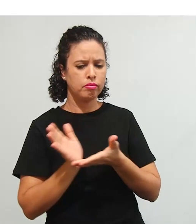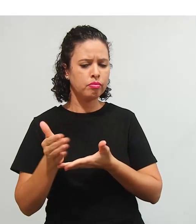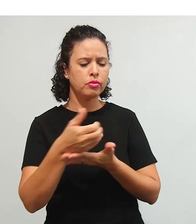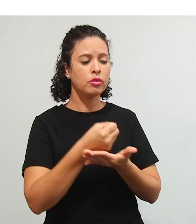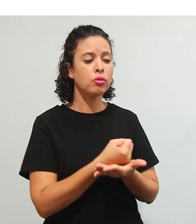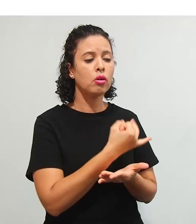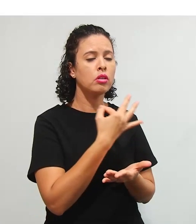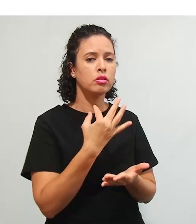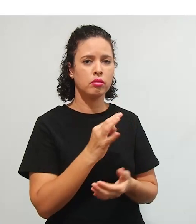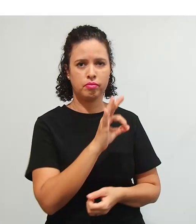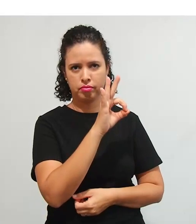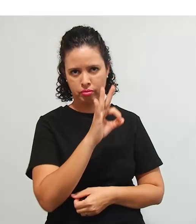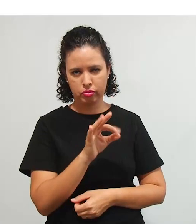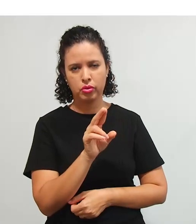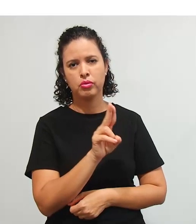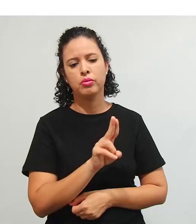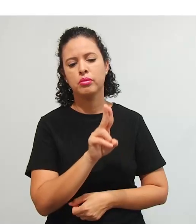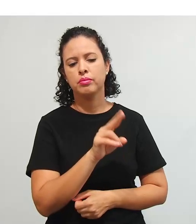Identifica